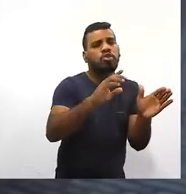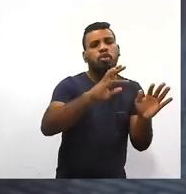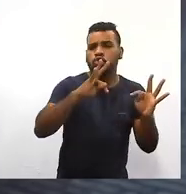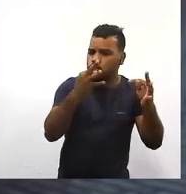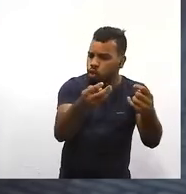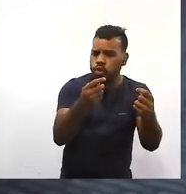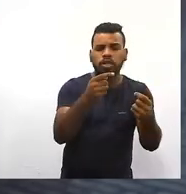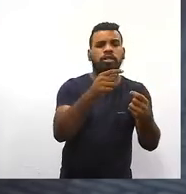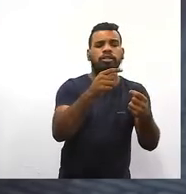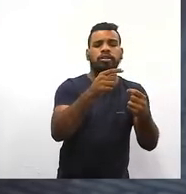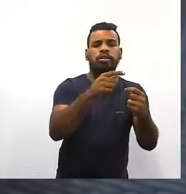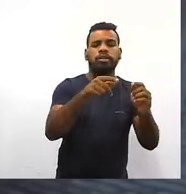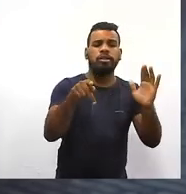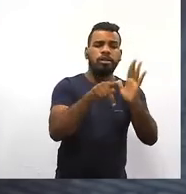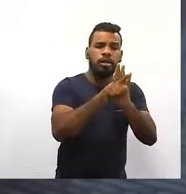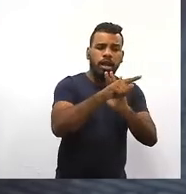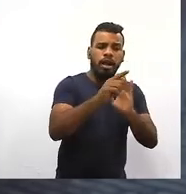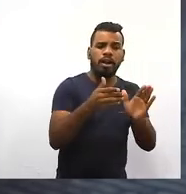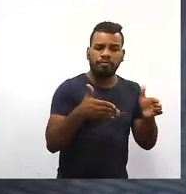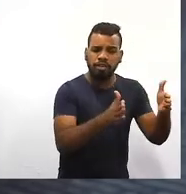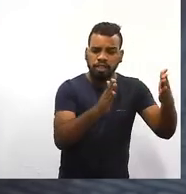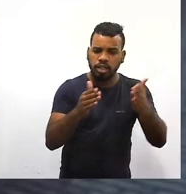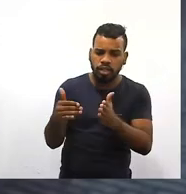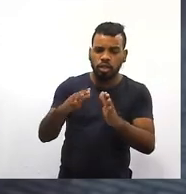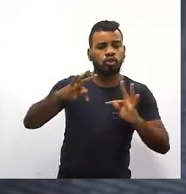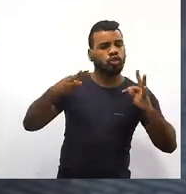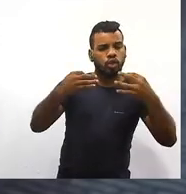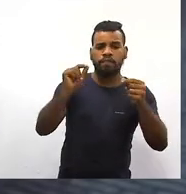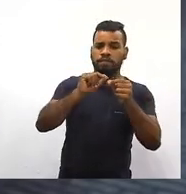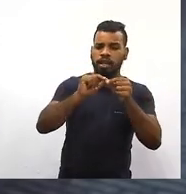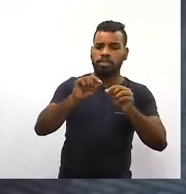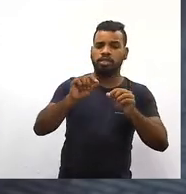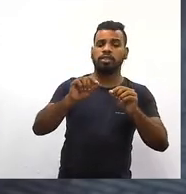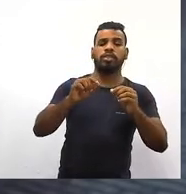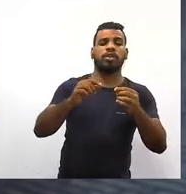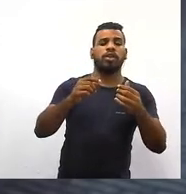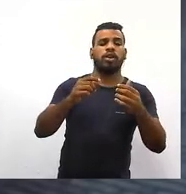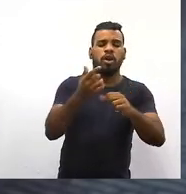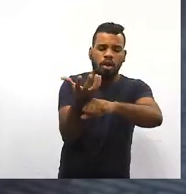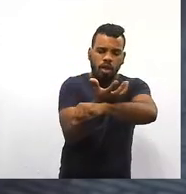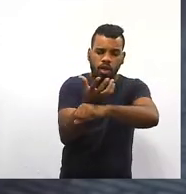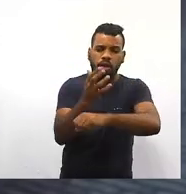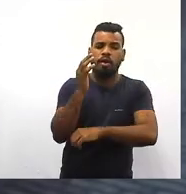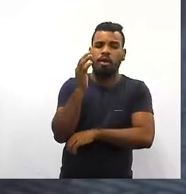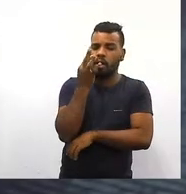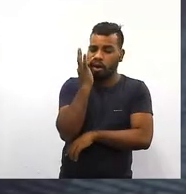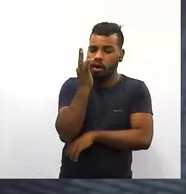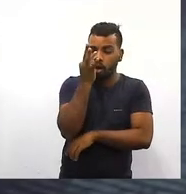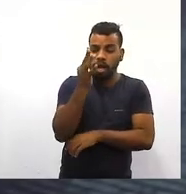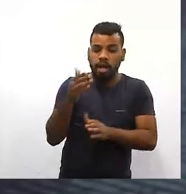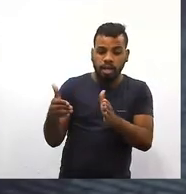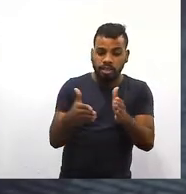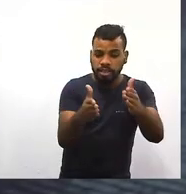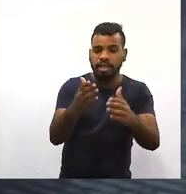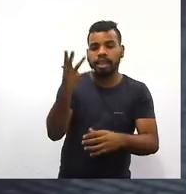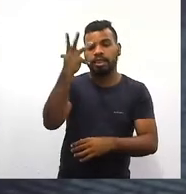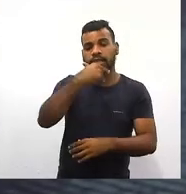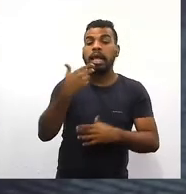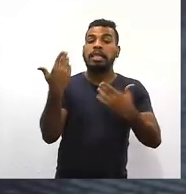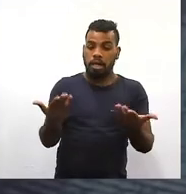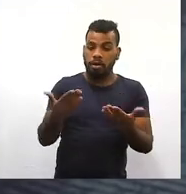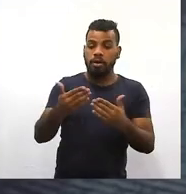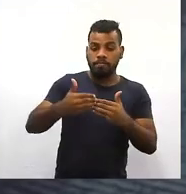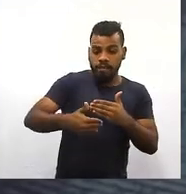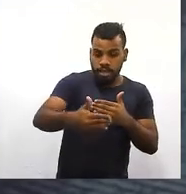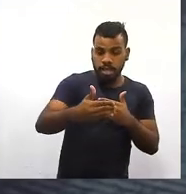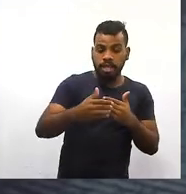cujas contas fossem vilas, todas formando um rosário de que a estrada fosse linda. E aí ele vai dizer mais à frente a